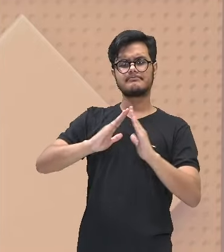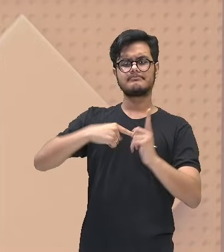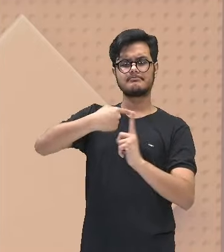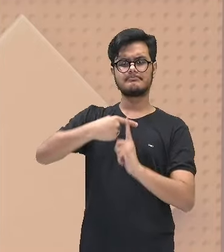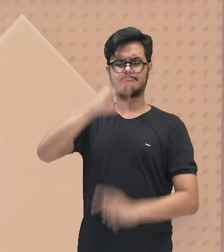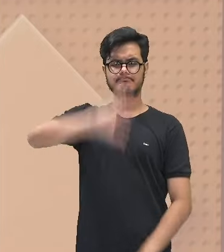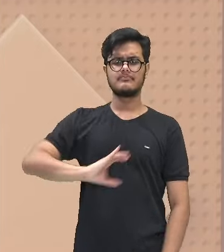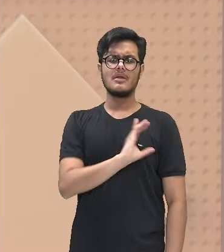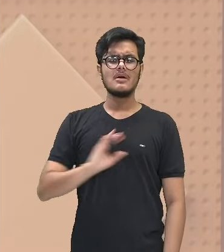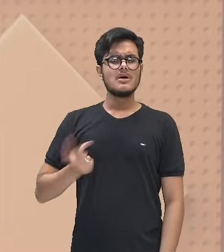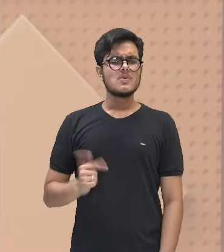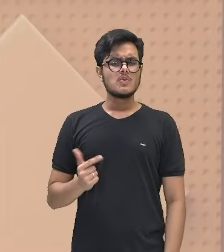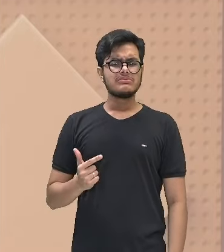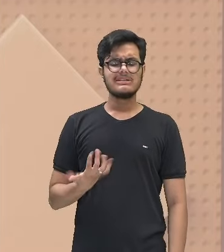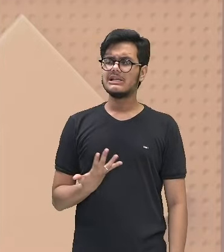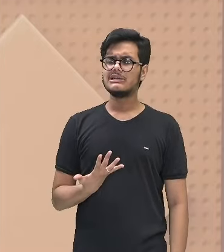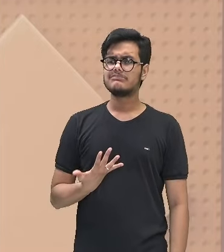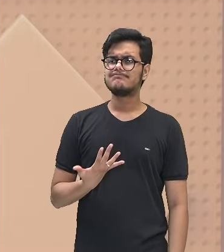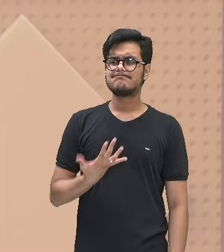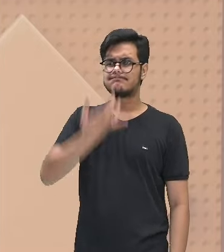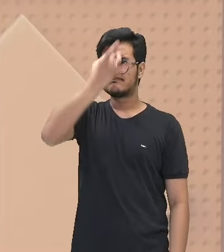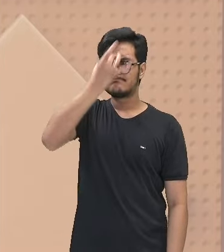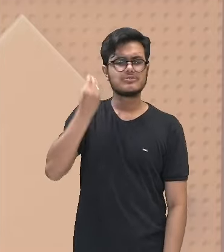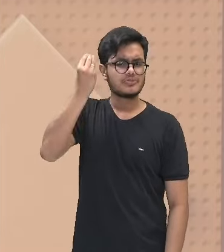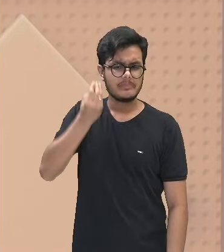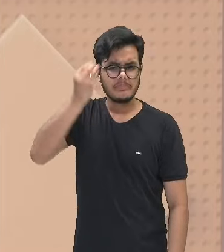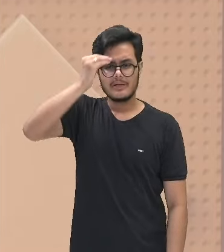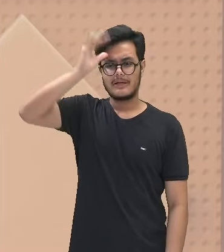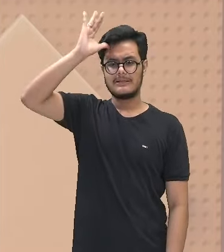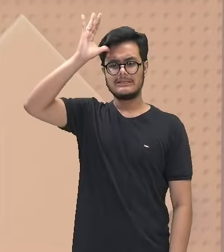conhecimento adequado e acabavam praticando aí atos que não estavam de acordo com a palavra de Deus, né, com a